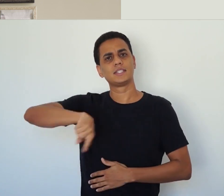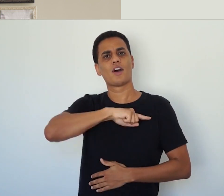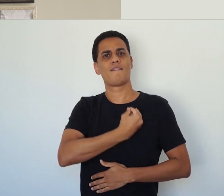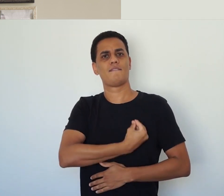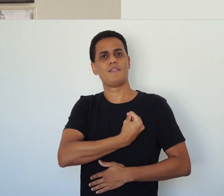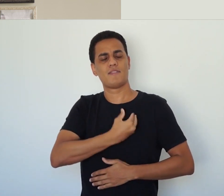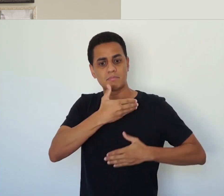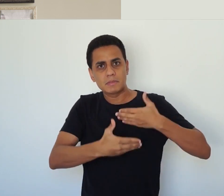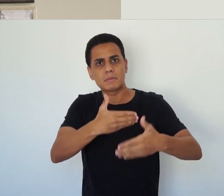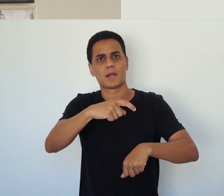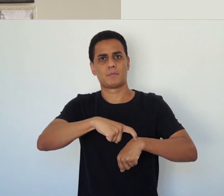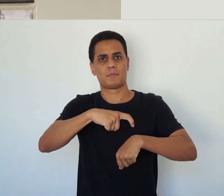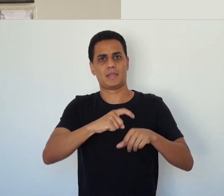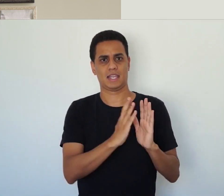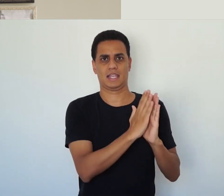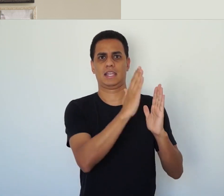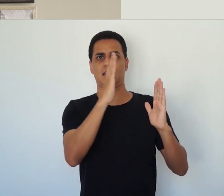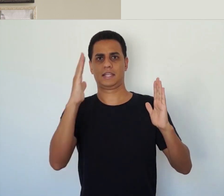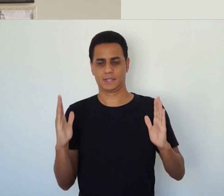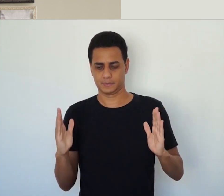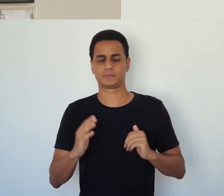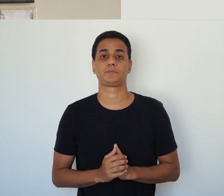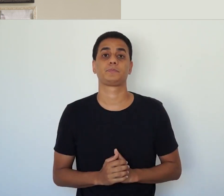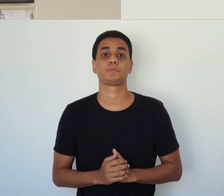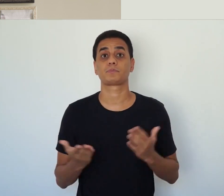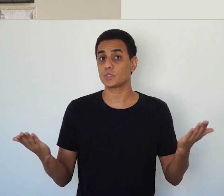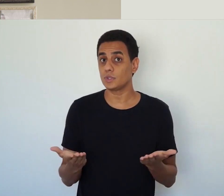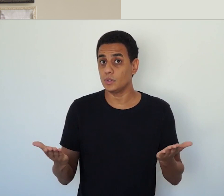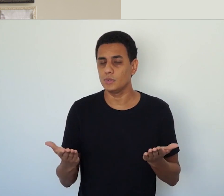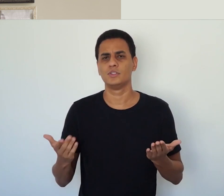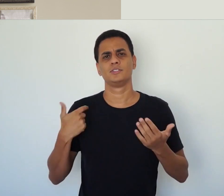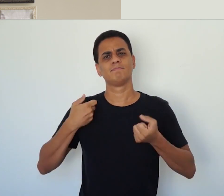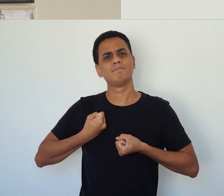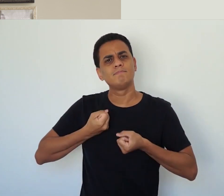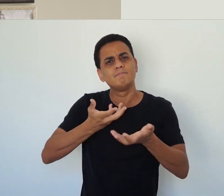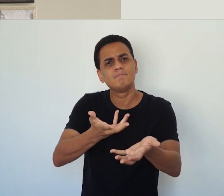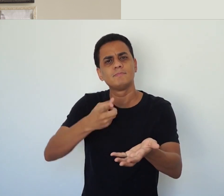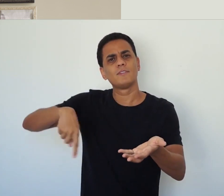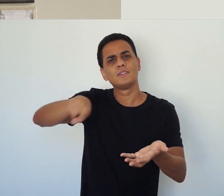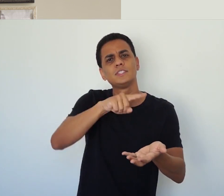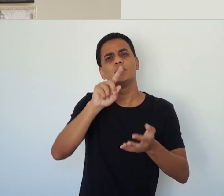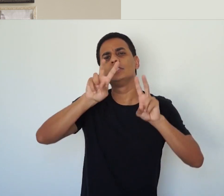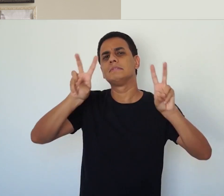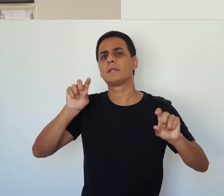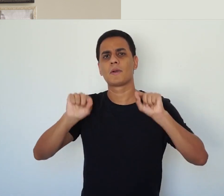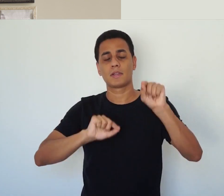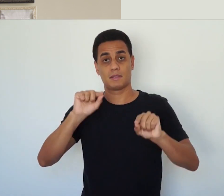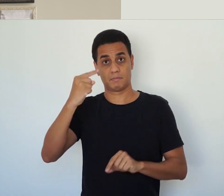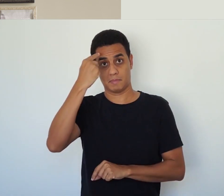conseguir lidar da melhor maneira possível com esse novo tempo. Hoje eu queria falar sobre